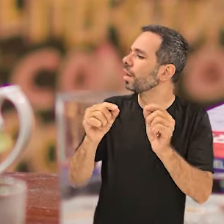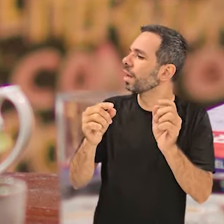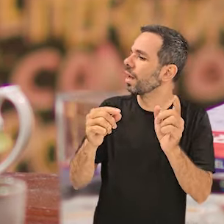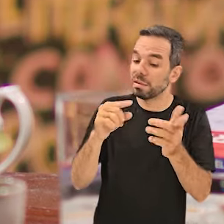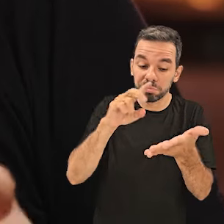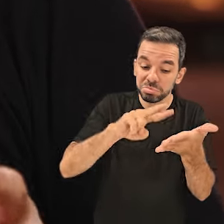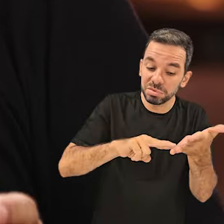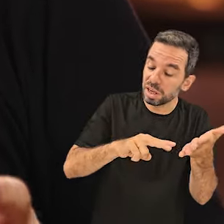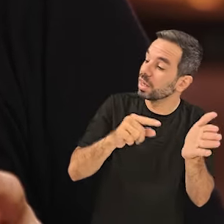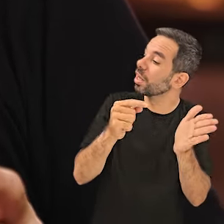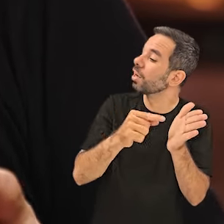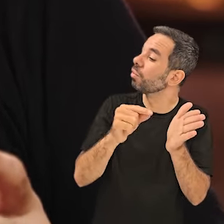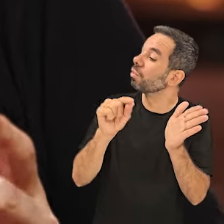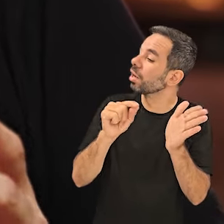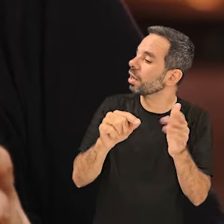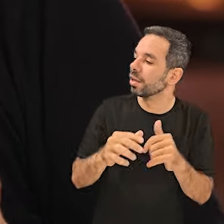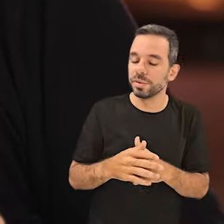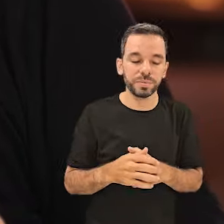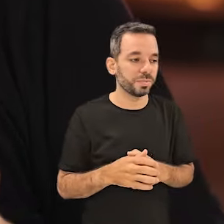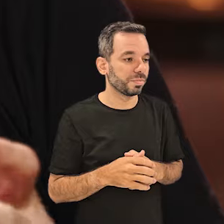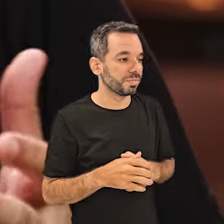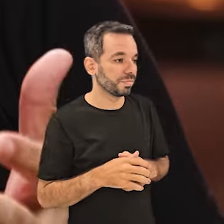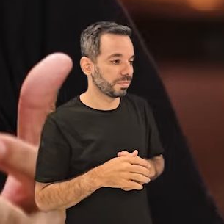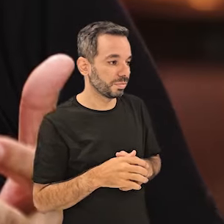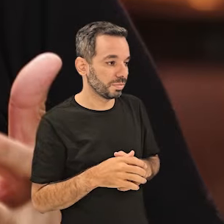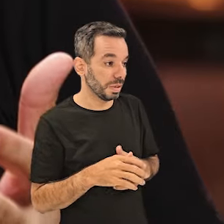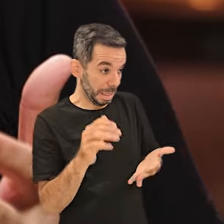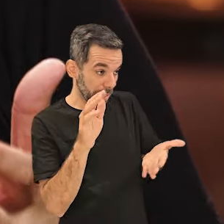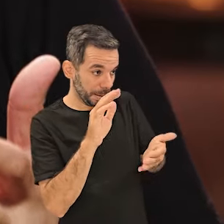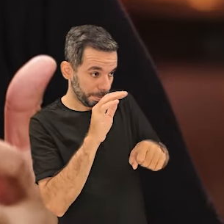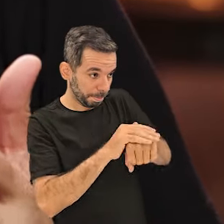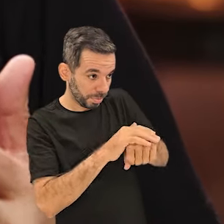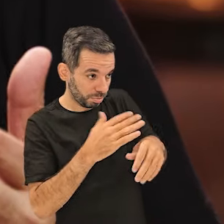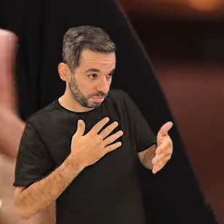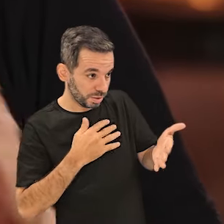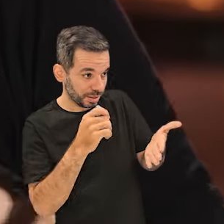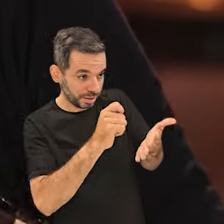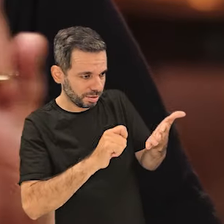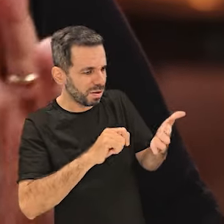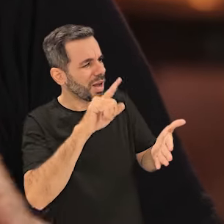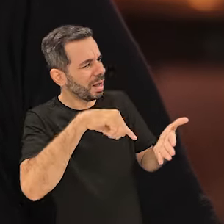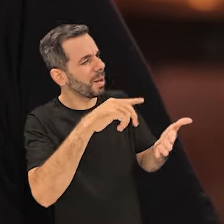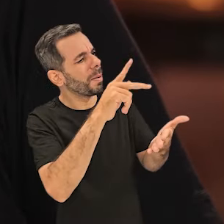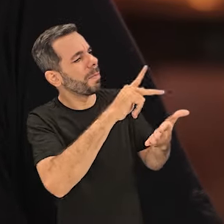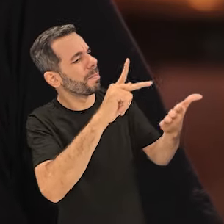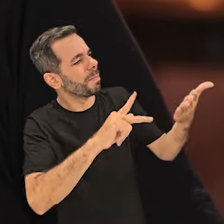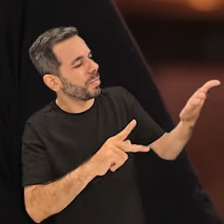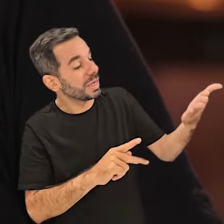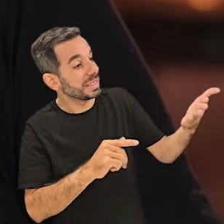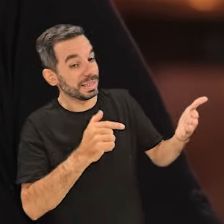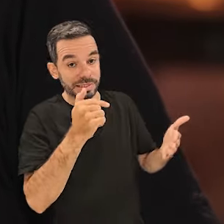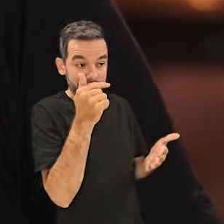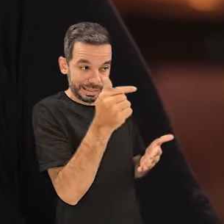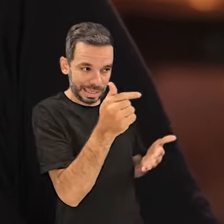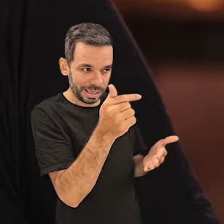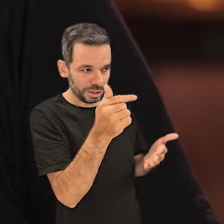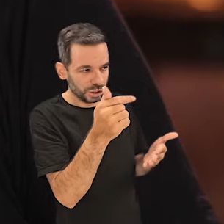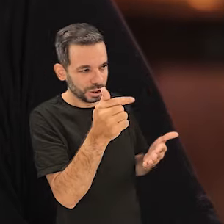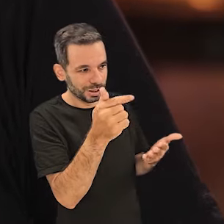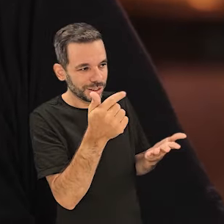ali? Na minha parte, Pátia, são sete poesias e assim, sem nenhum problema, são as minhas